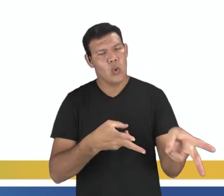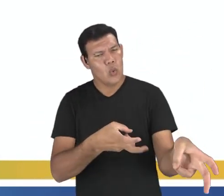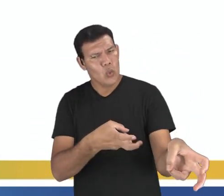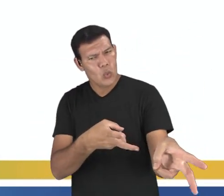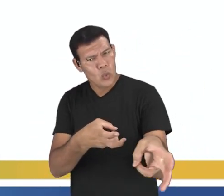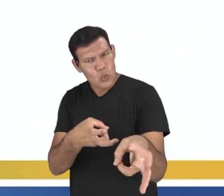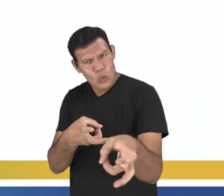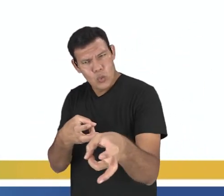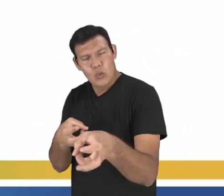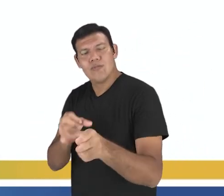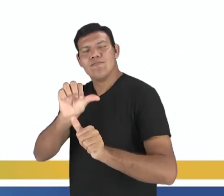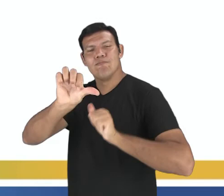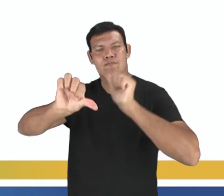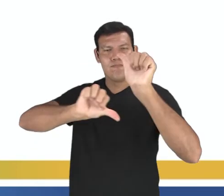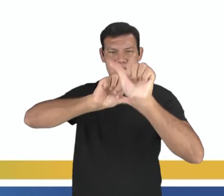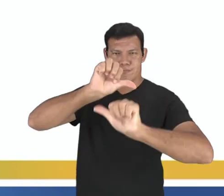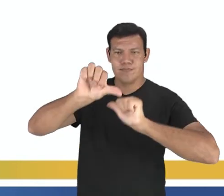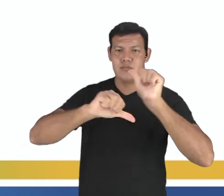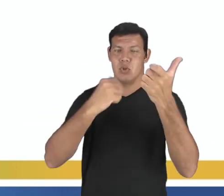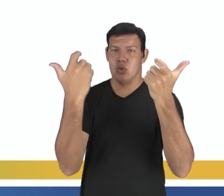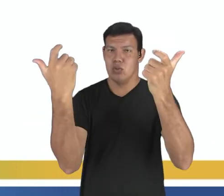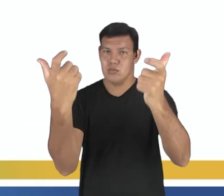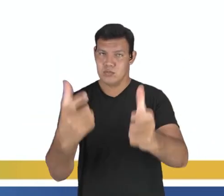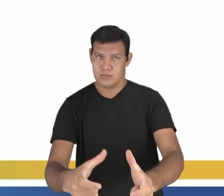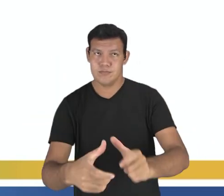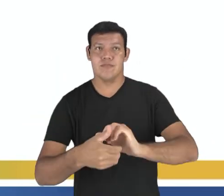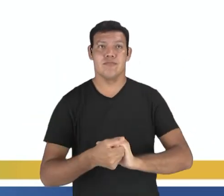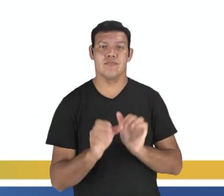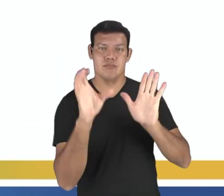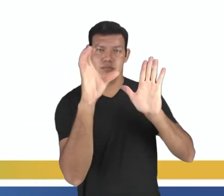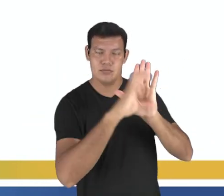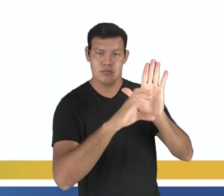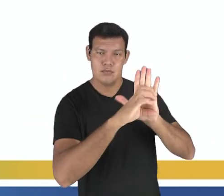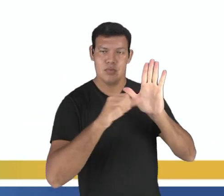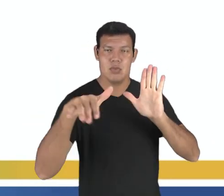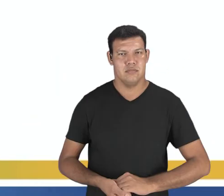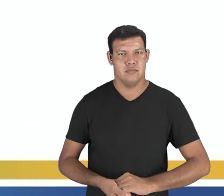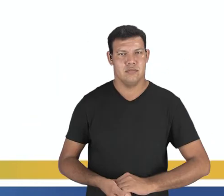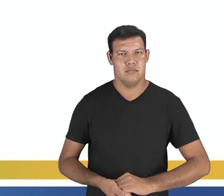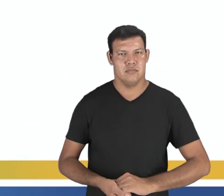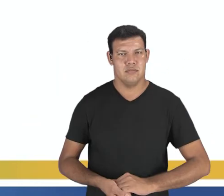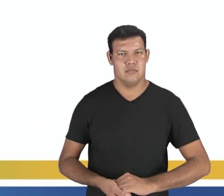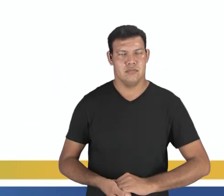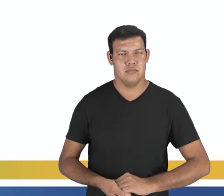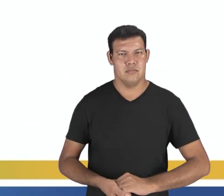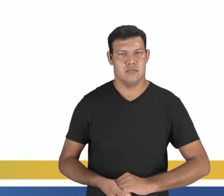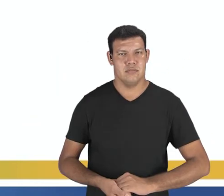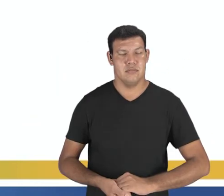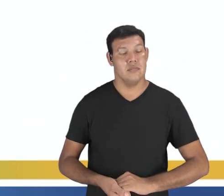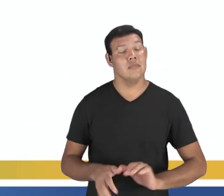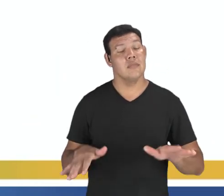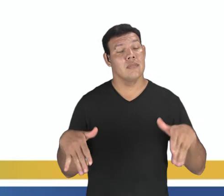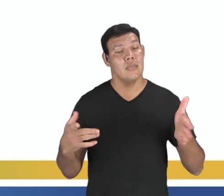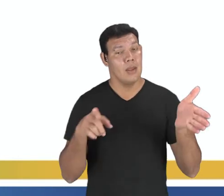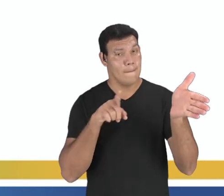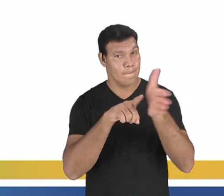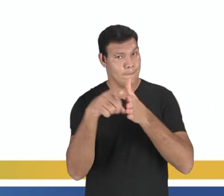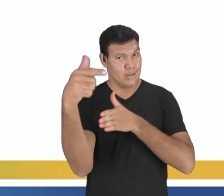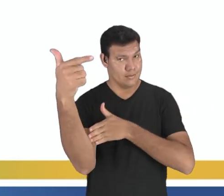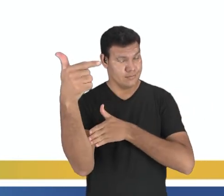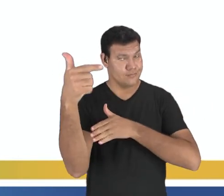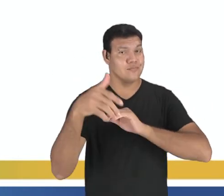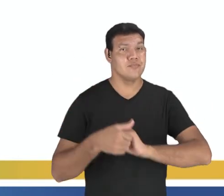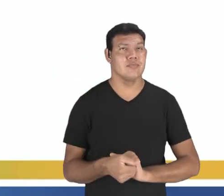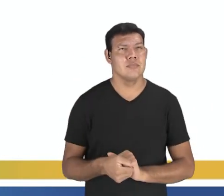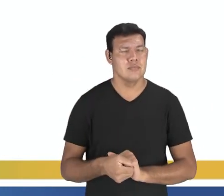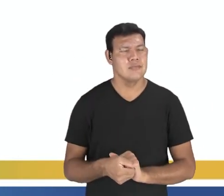daí transforma e modifica o espaço. Então, o conceito aí é o espaço geográfico, certo? Vamos lá, segunda questão.